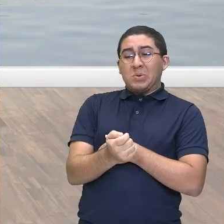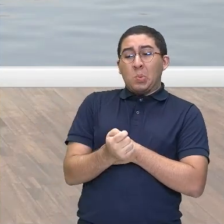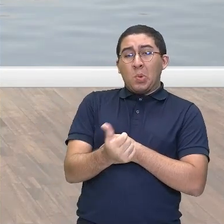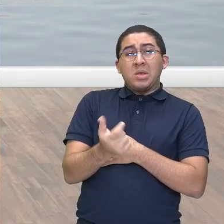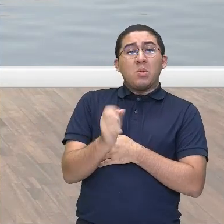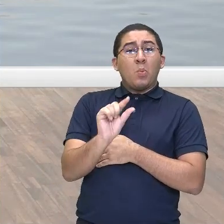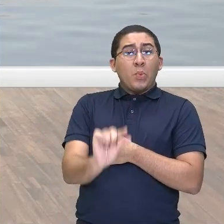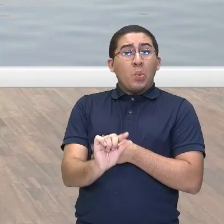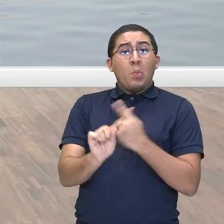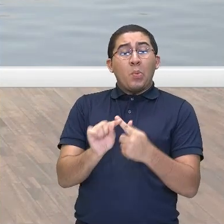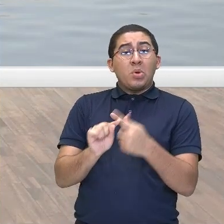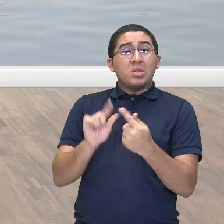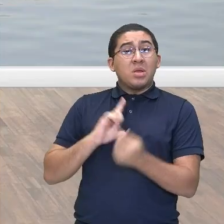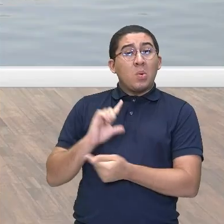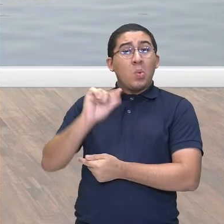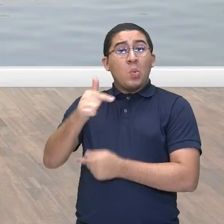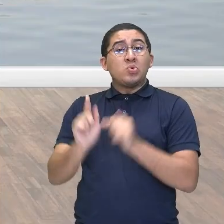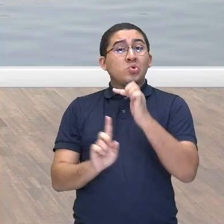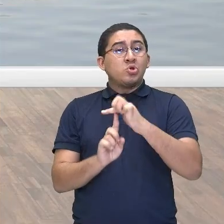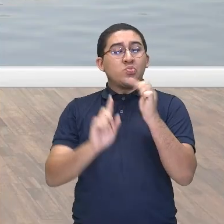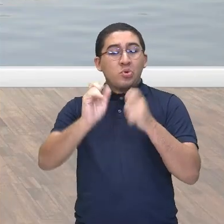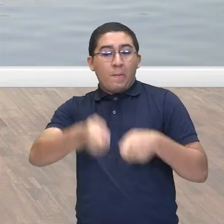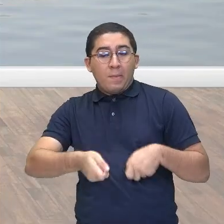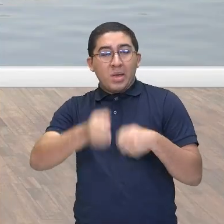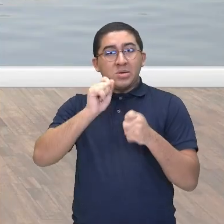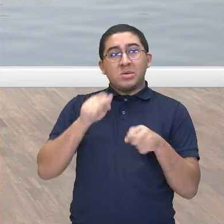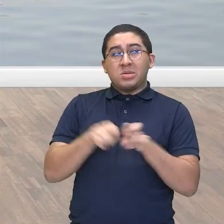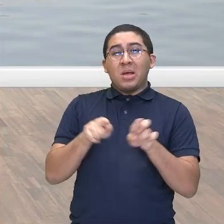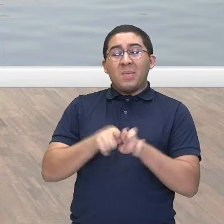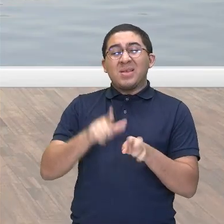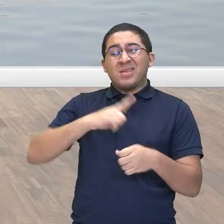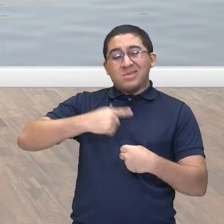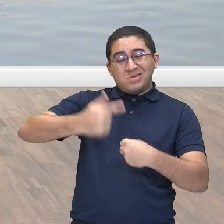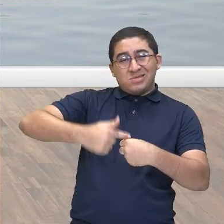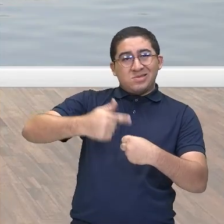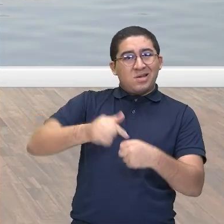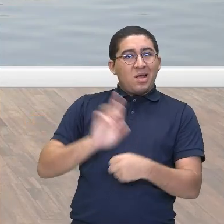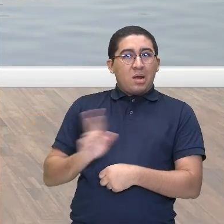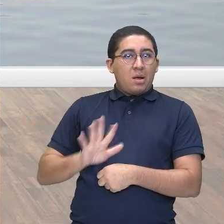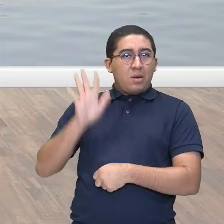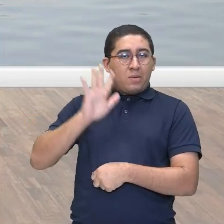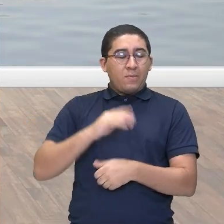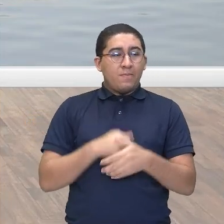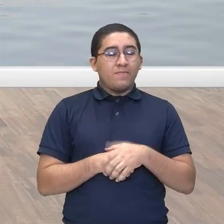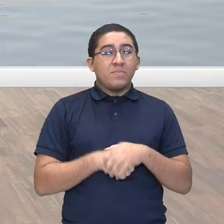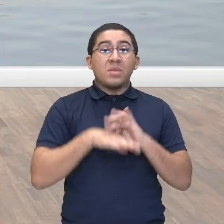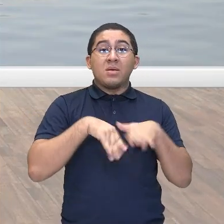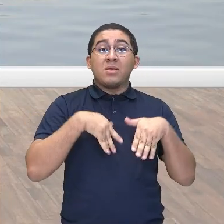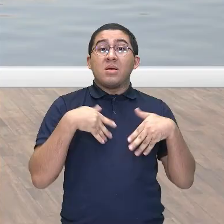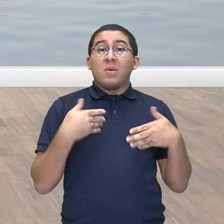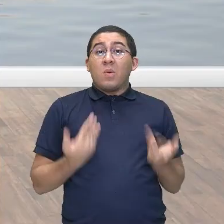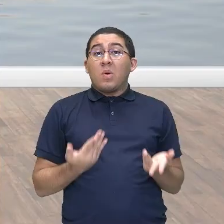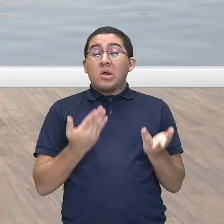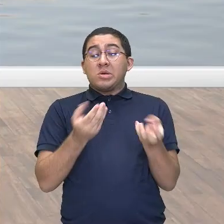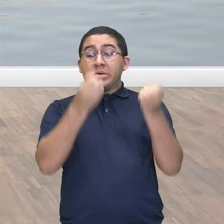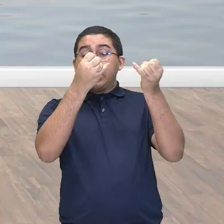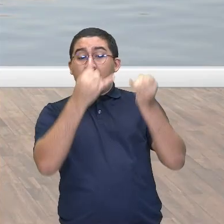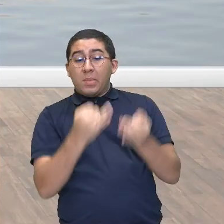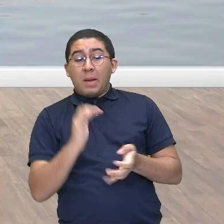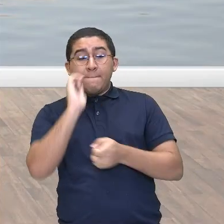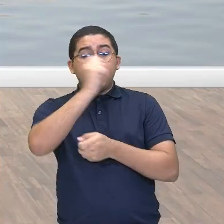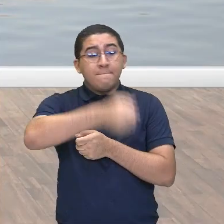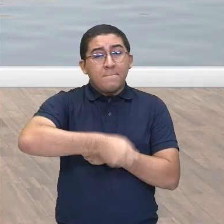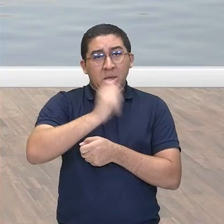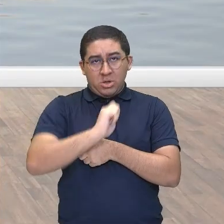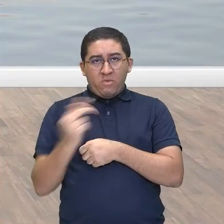da pesca predatória. E o combustível também, está caro demais. E agora, seu José, diga pra gente, a pesca, ela